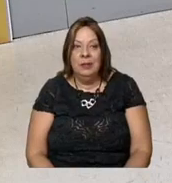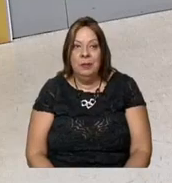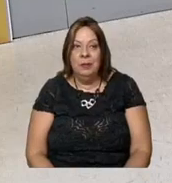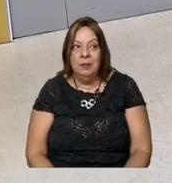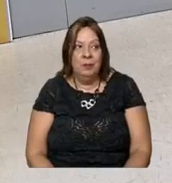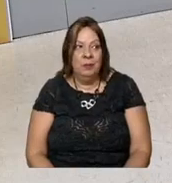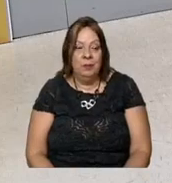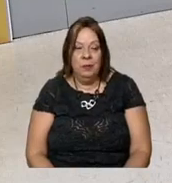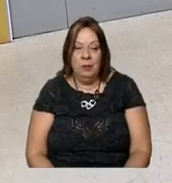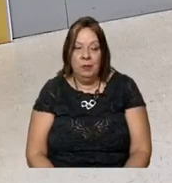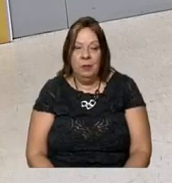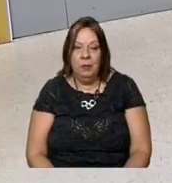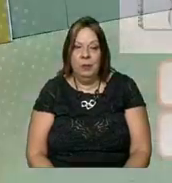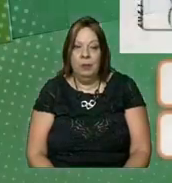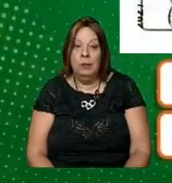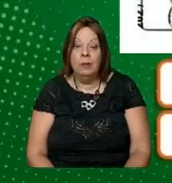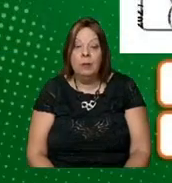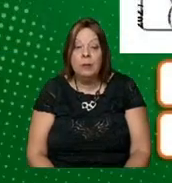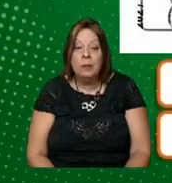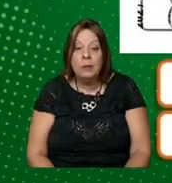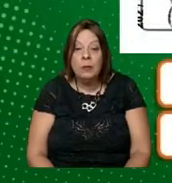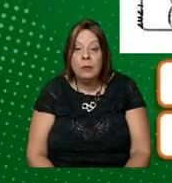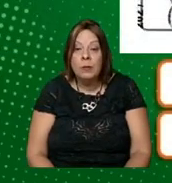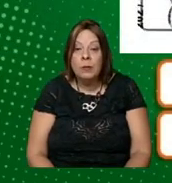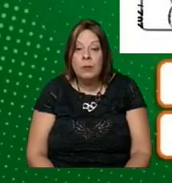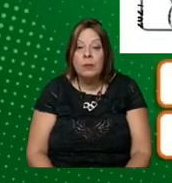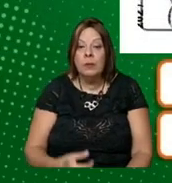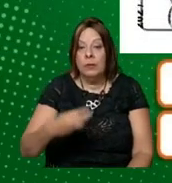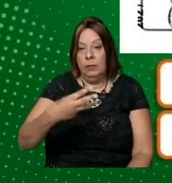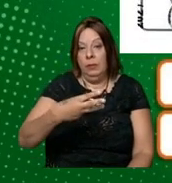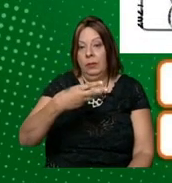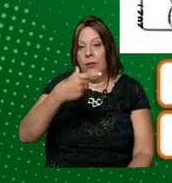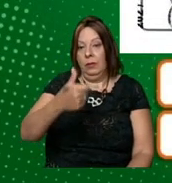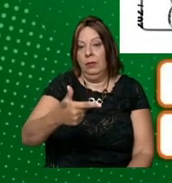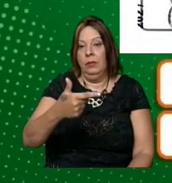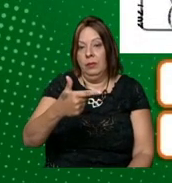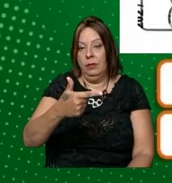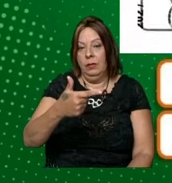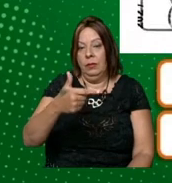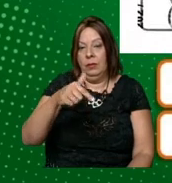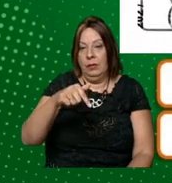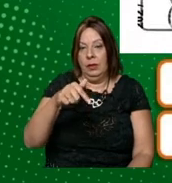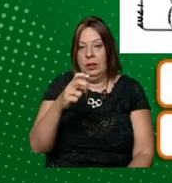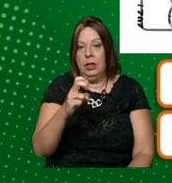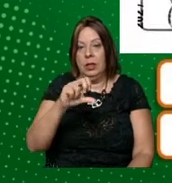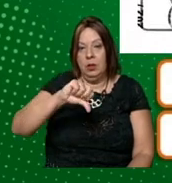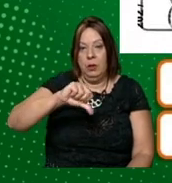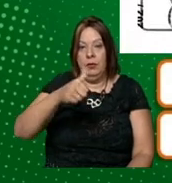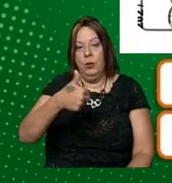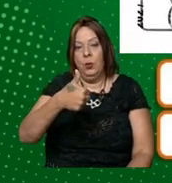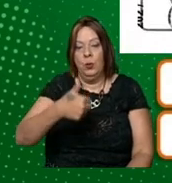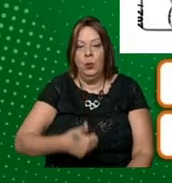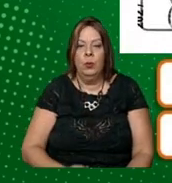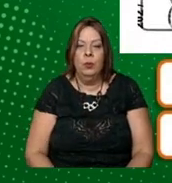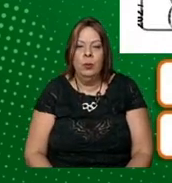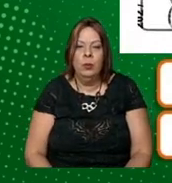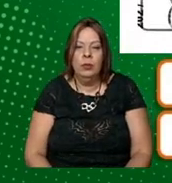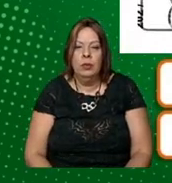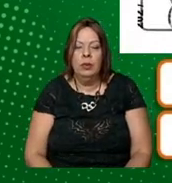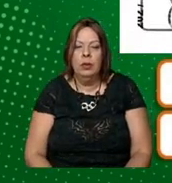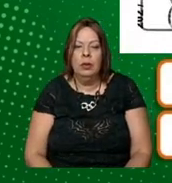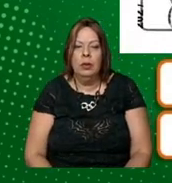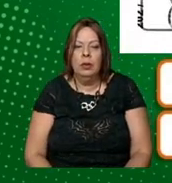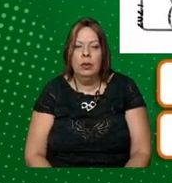Eita, olha lá, show. Na tela, você confere comigo. O número contemplado sozinho é o 327591.